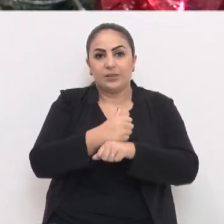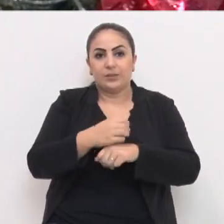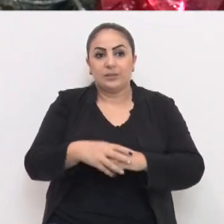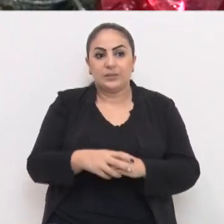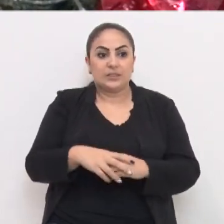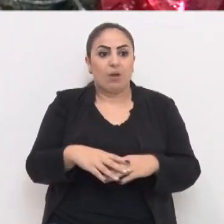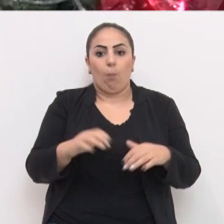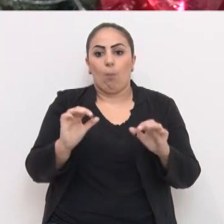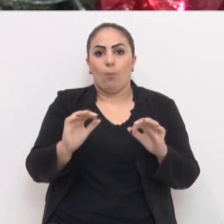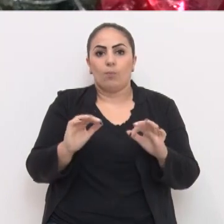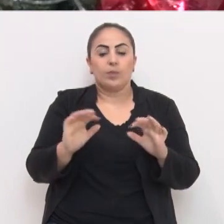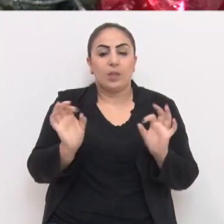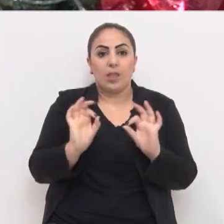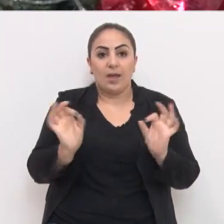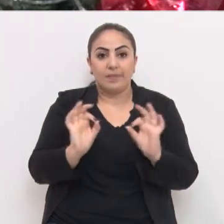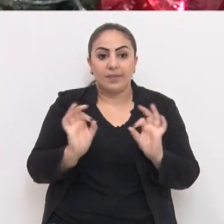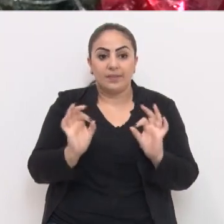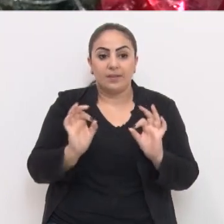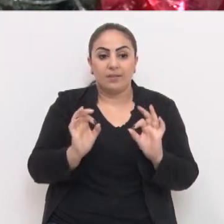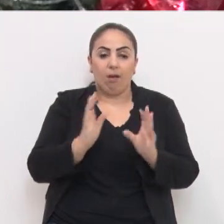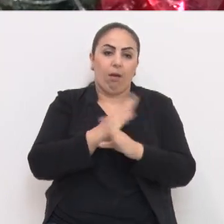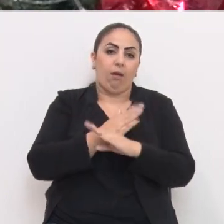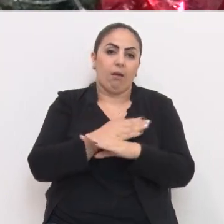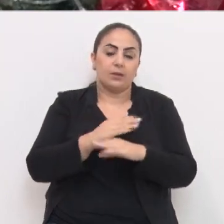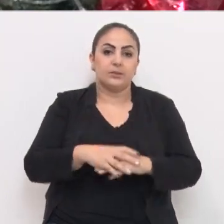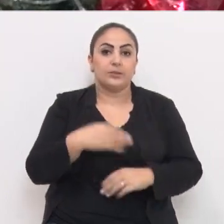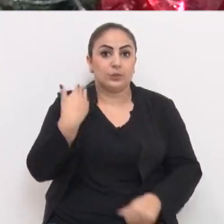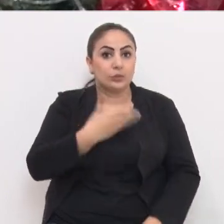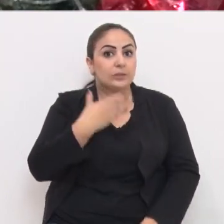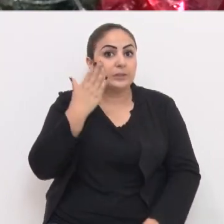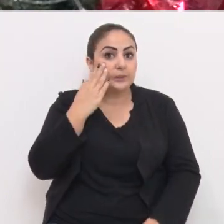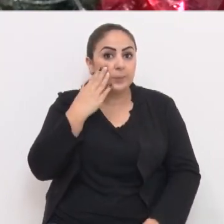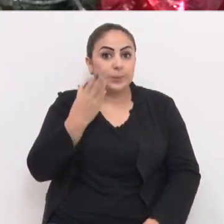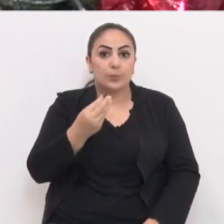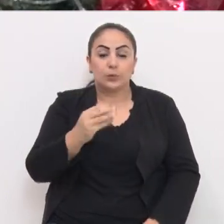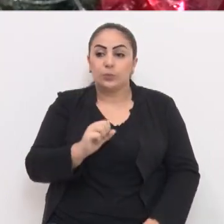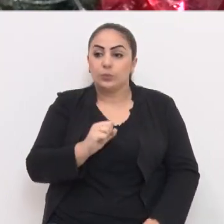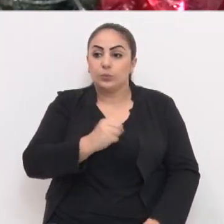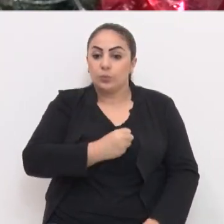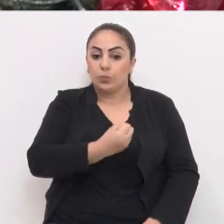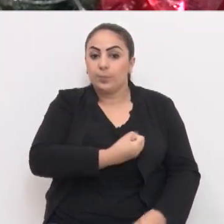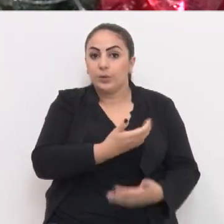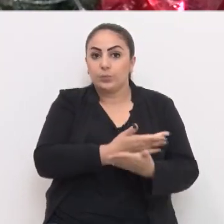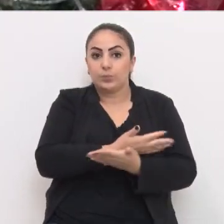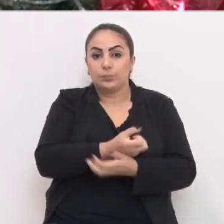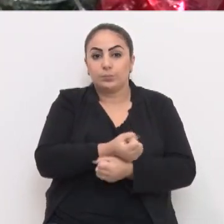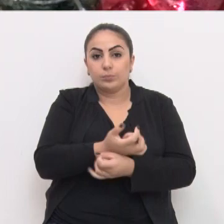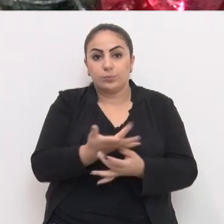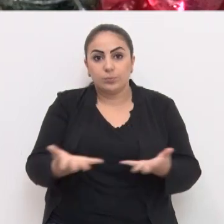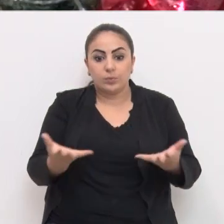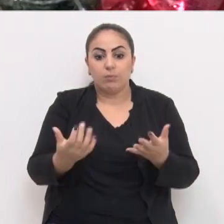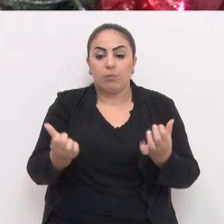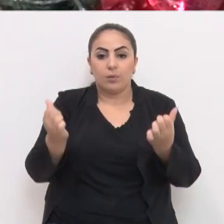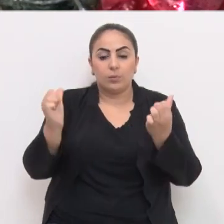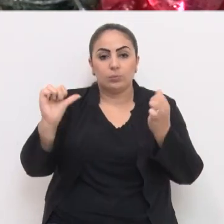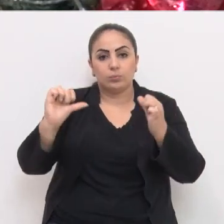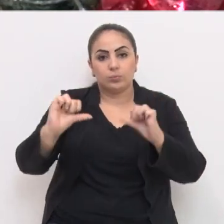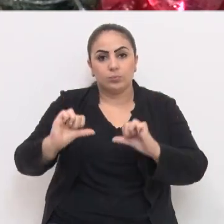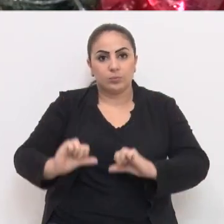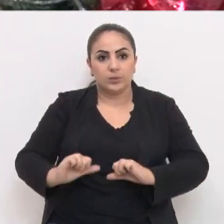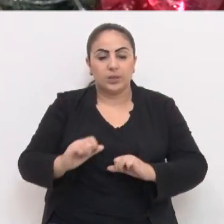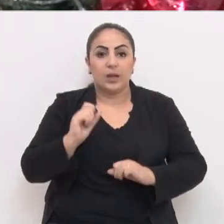dali e não ficar ociosos, porque a gente sabe de muitos números, né, de muitos que acabam recaindo,